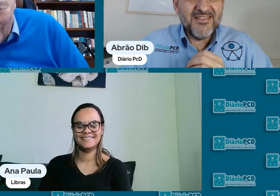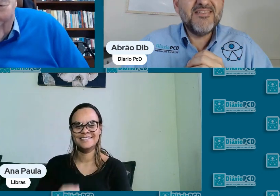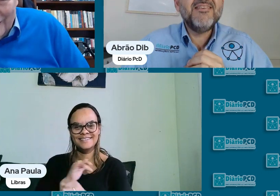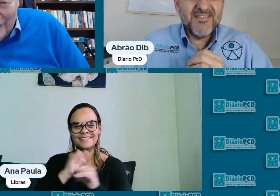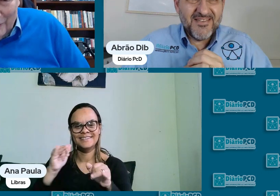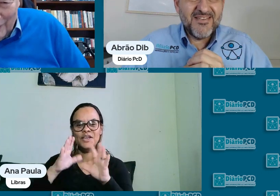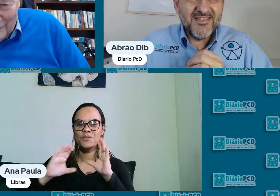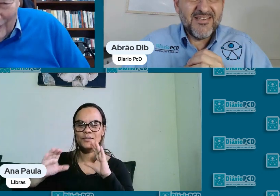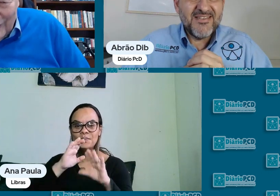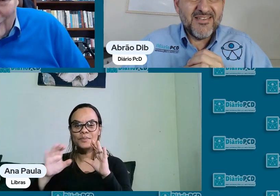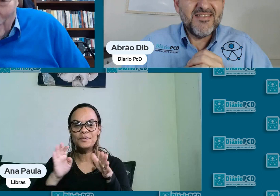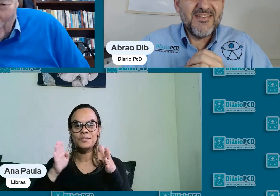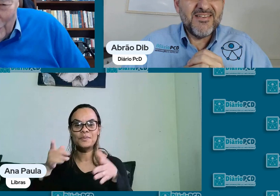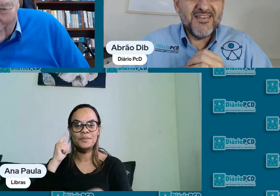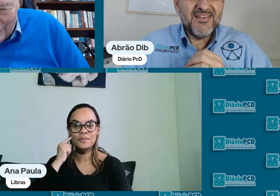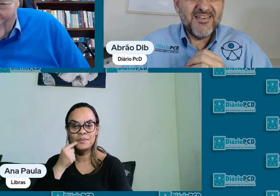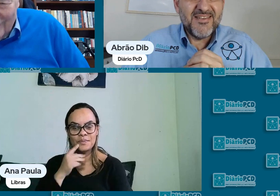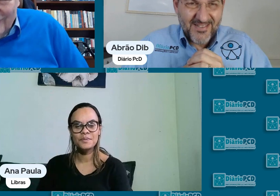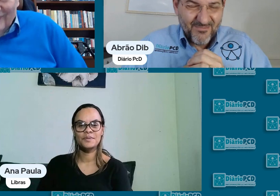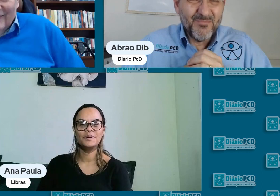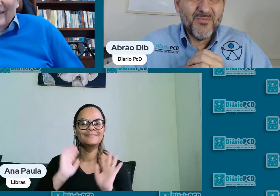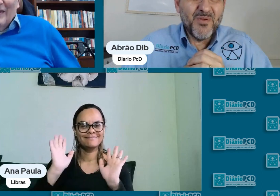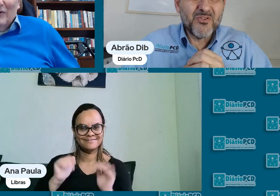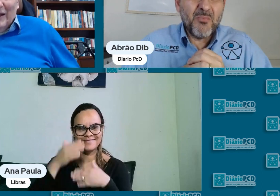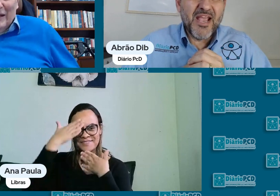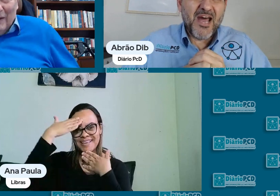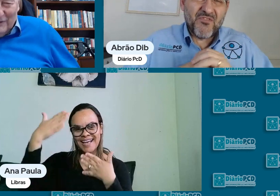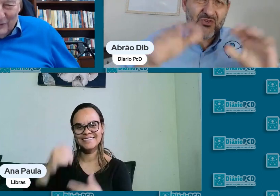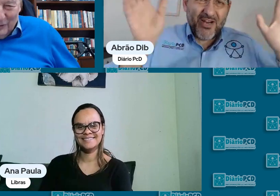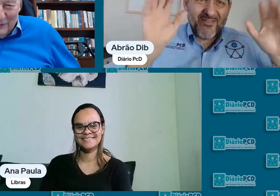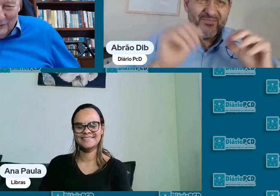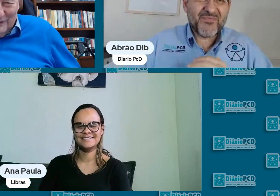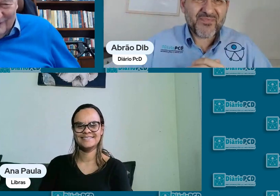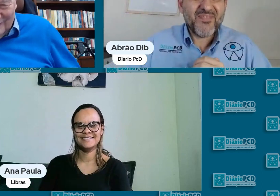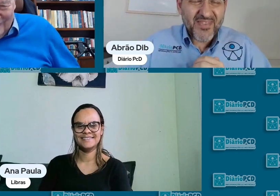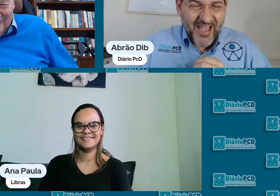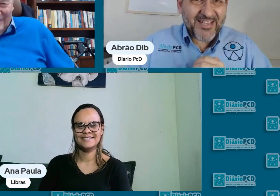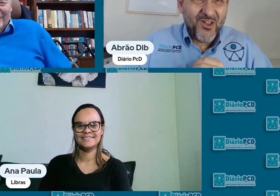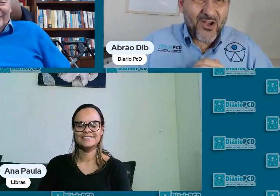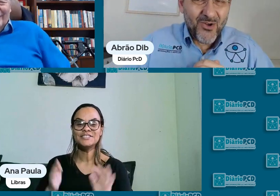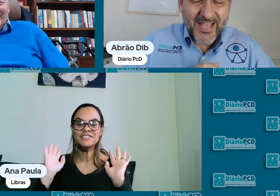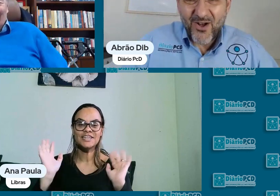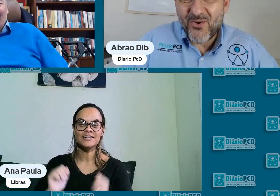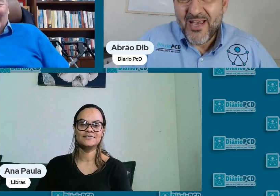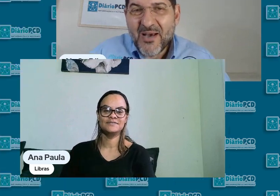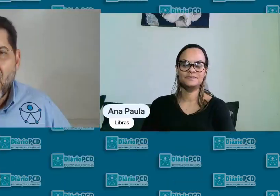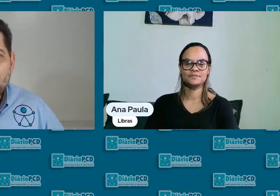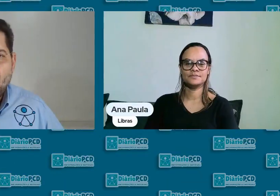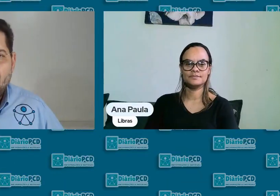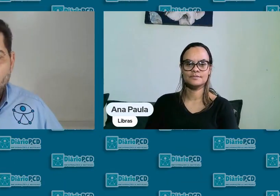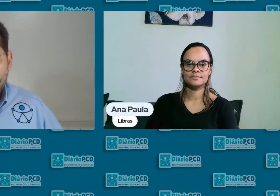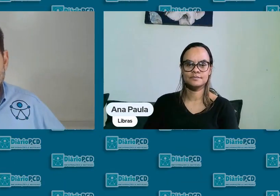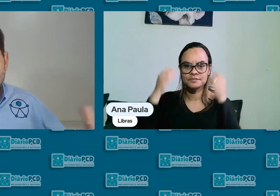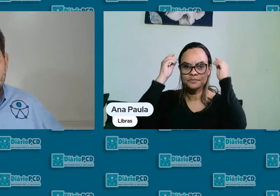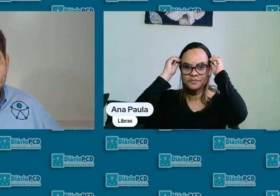transmissora em Libras daquilo que eu disse. Muito obrigado, grande abraço professor. a todos. Até logo, até logo. Bom,